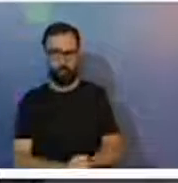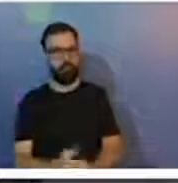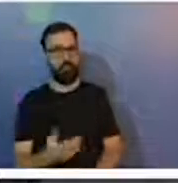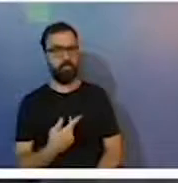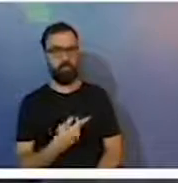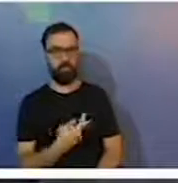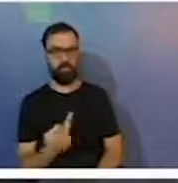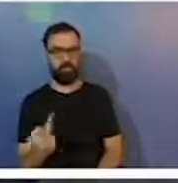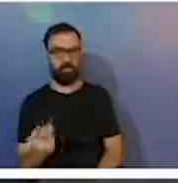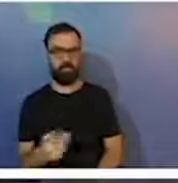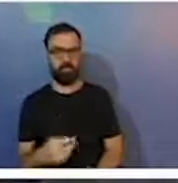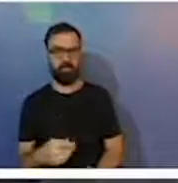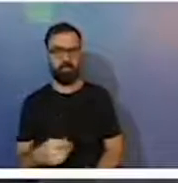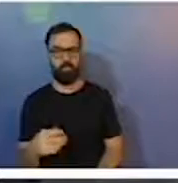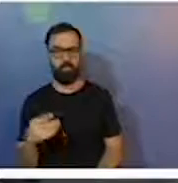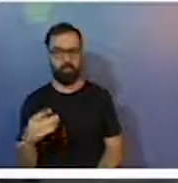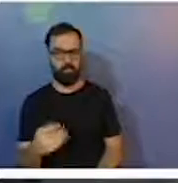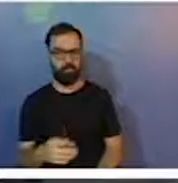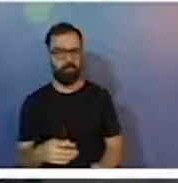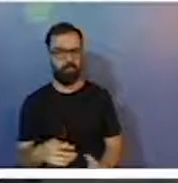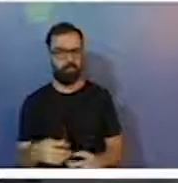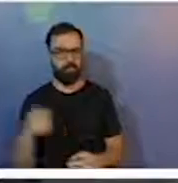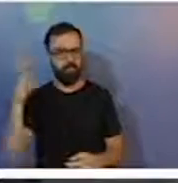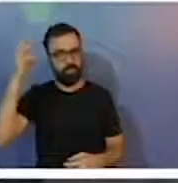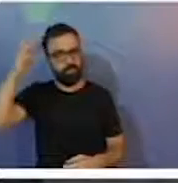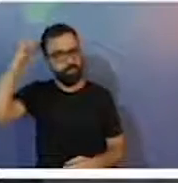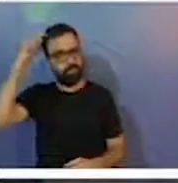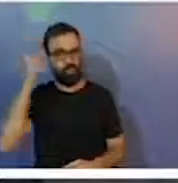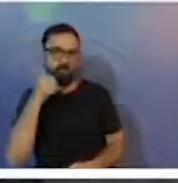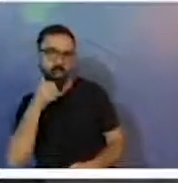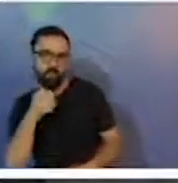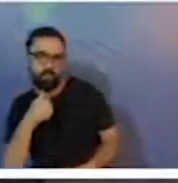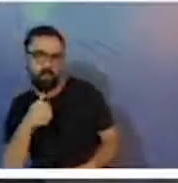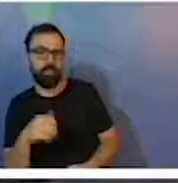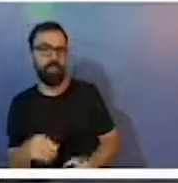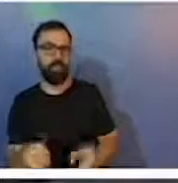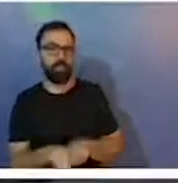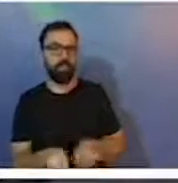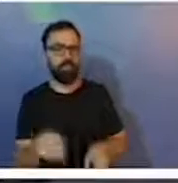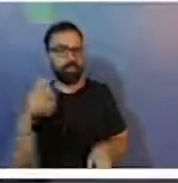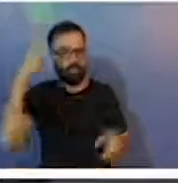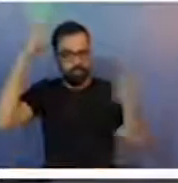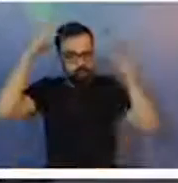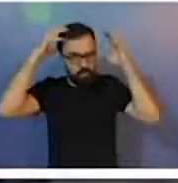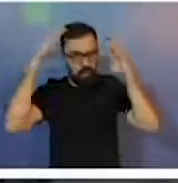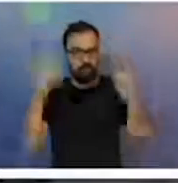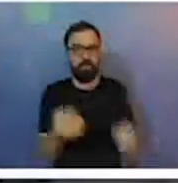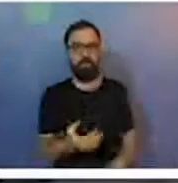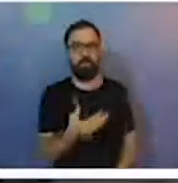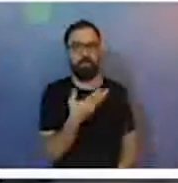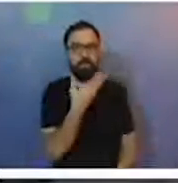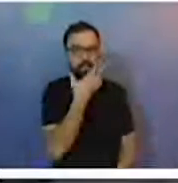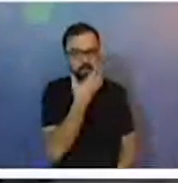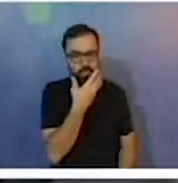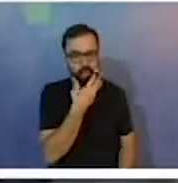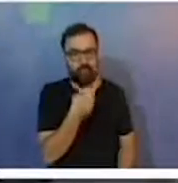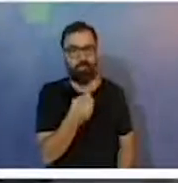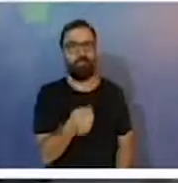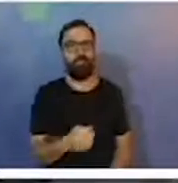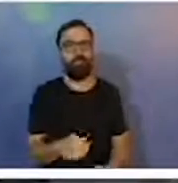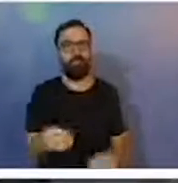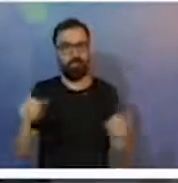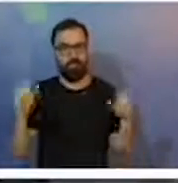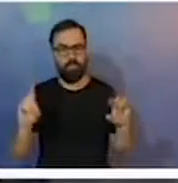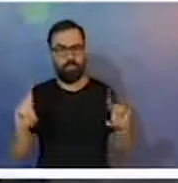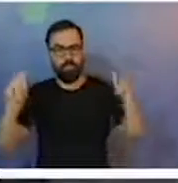nós temos um príncipe e uma princesa na nossa equipe ser Ederson que Deus